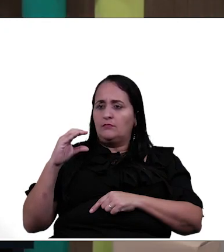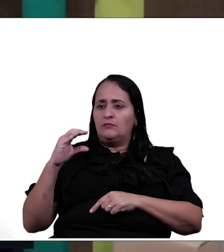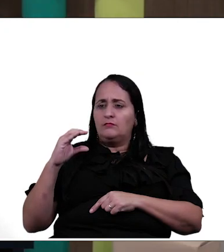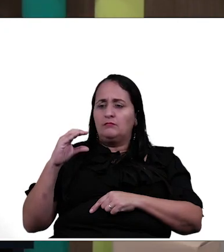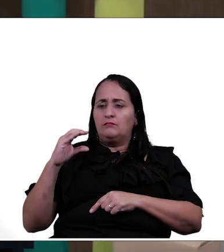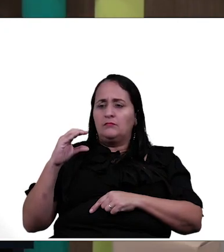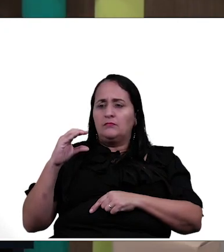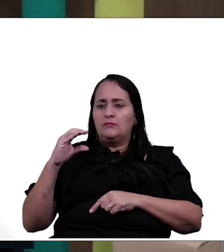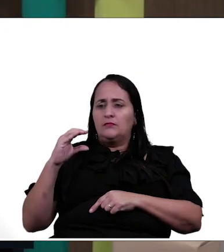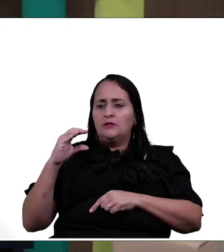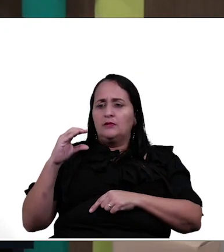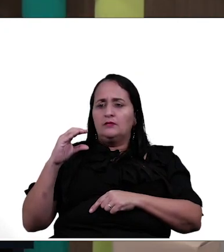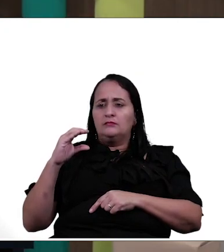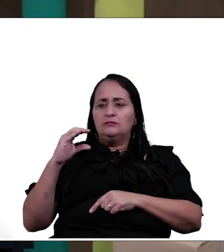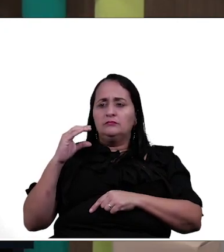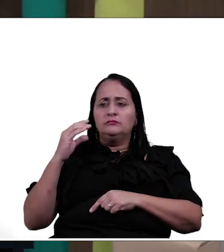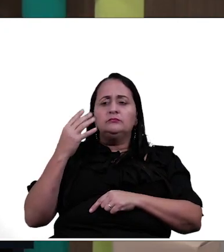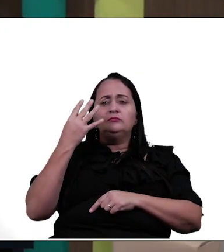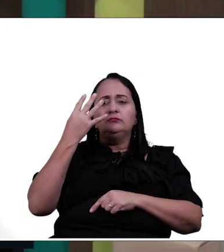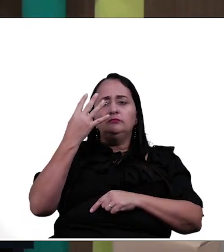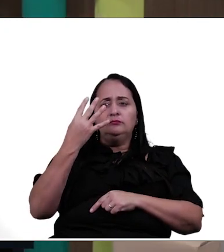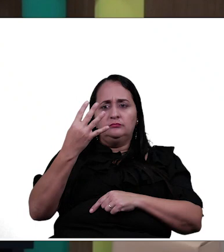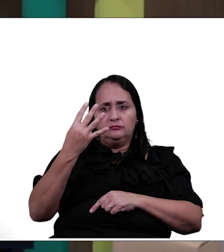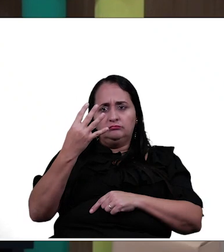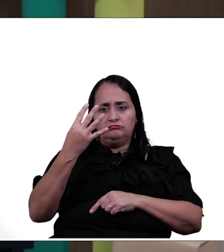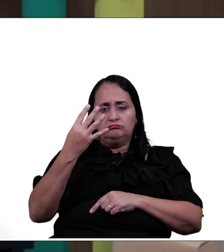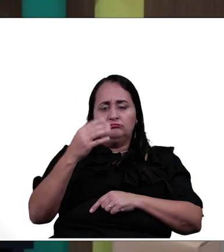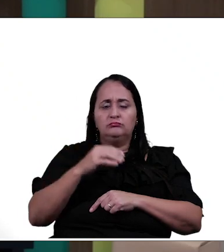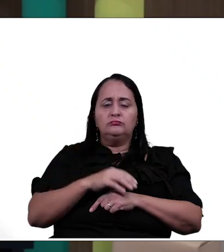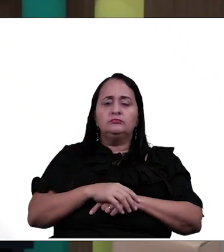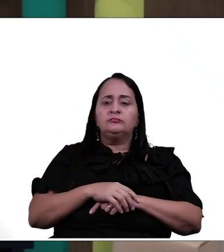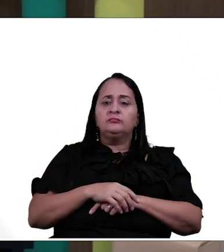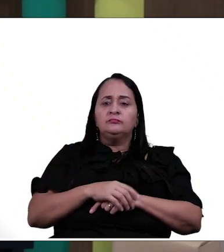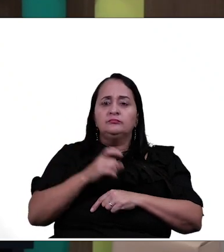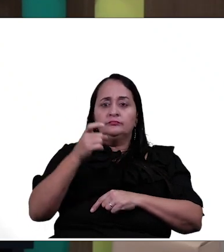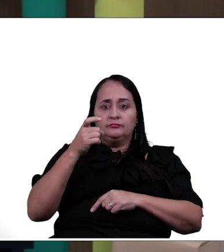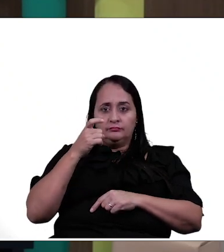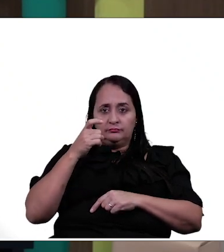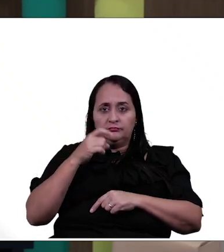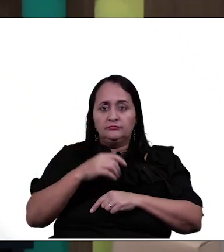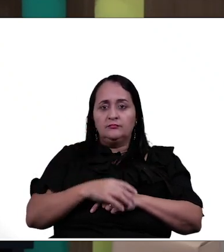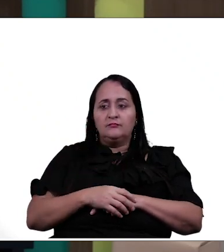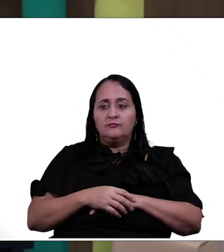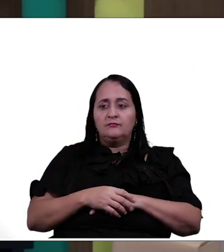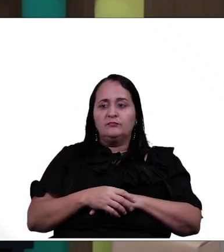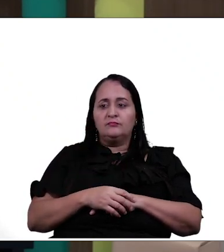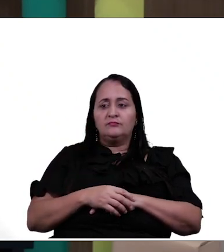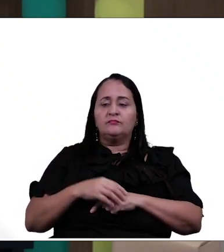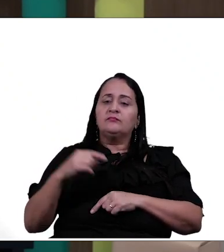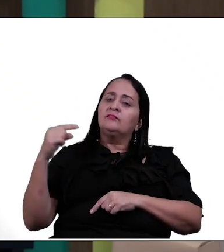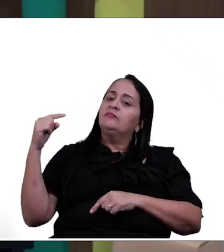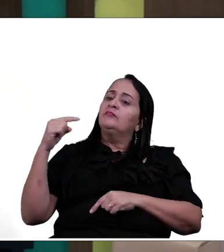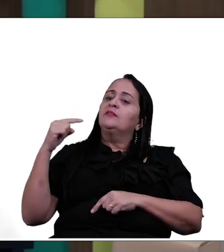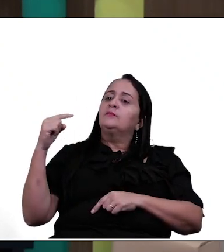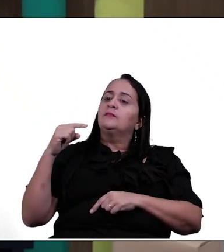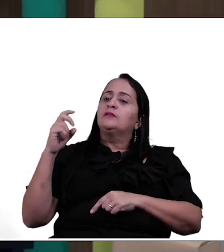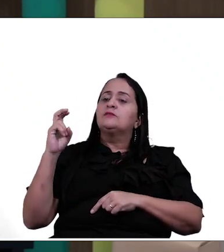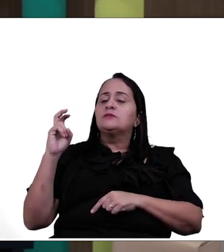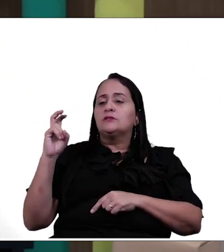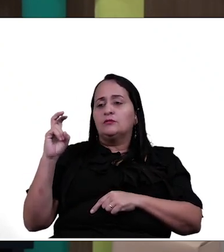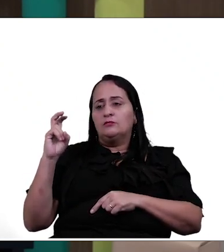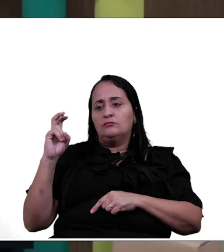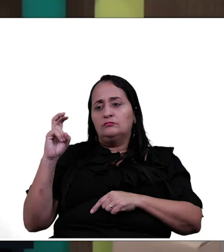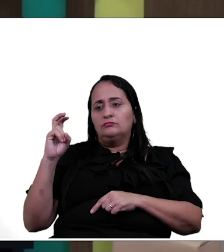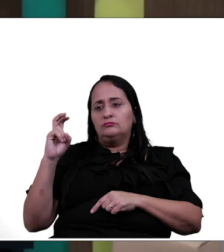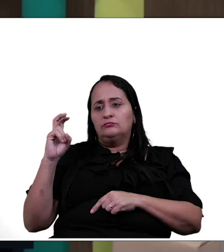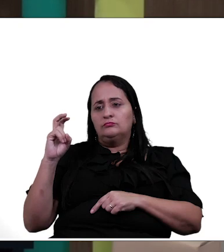decimais. Ou melhor, para ficar mais curto e mais prático para a gente, vamos tentar